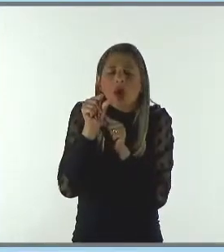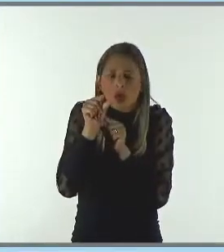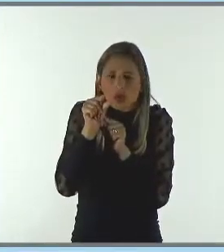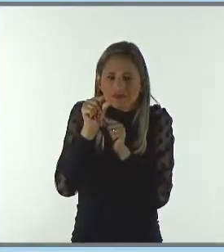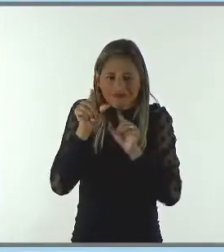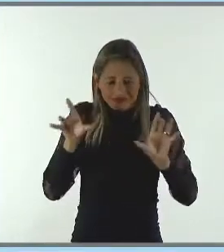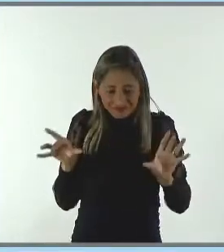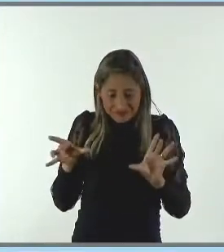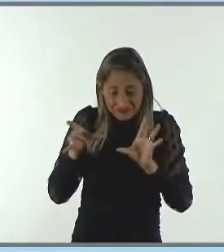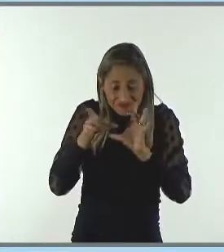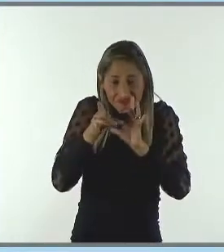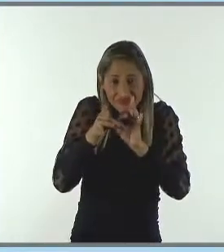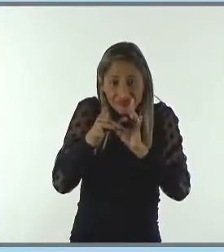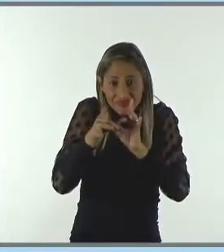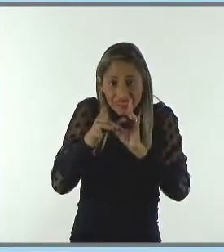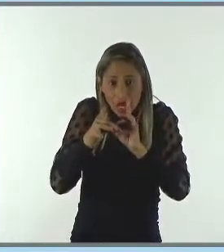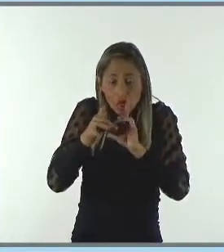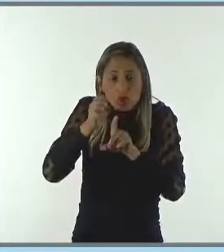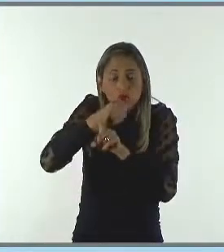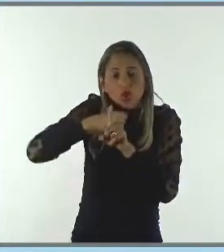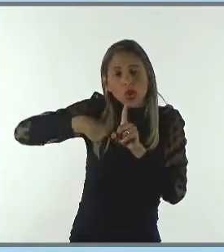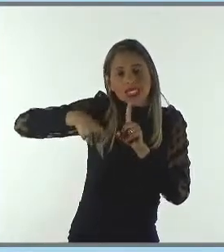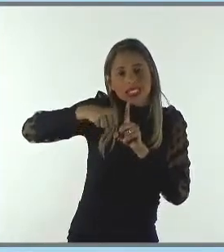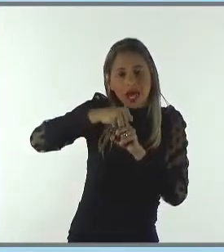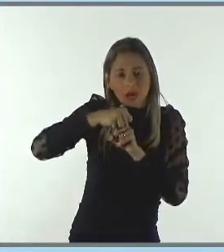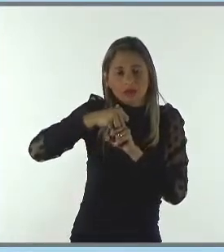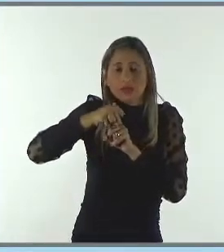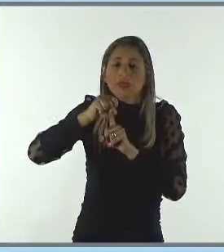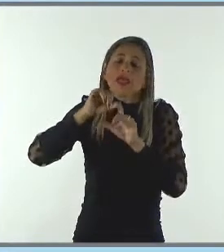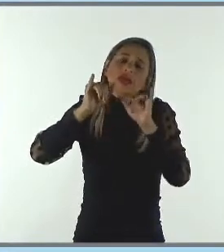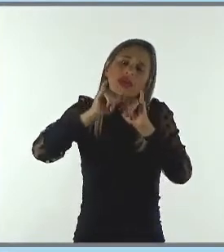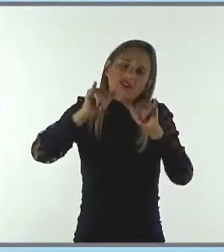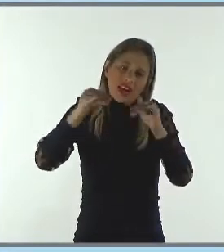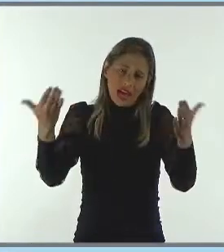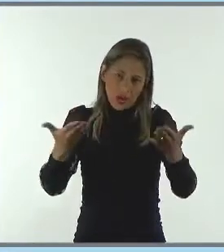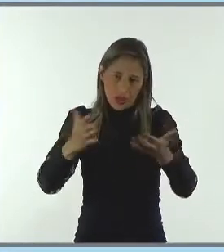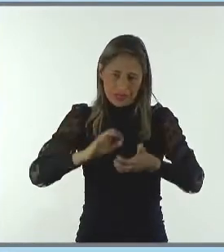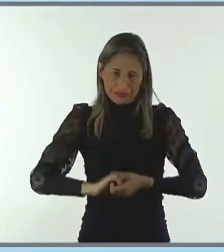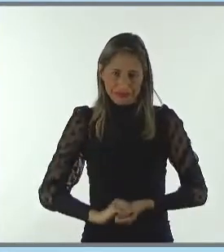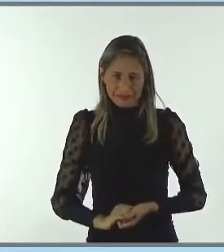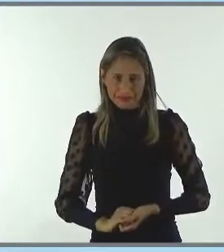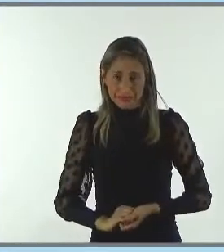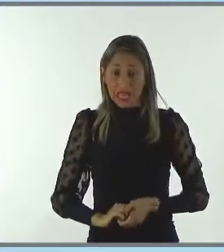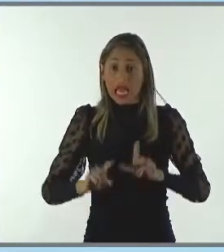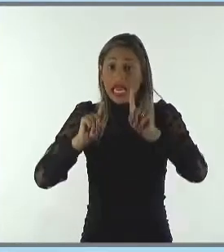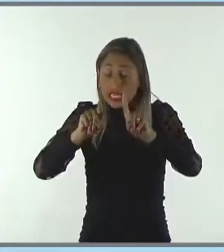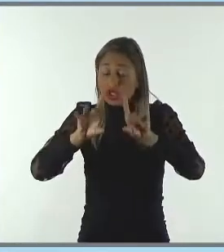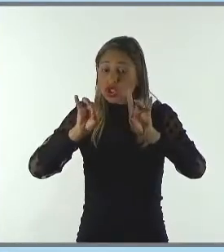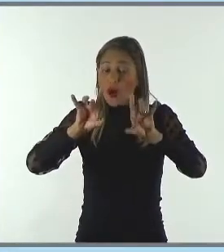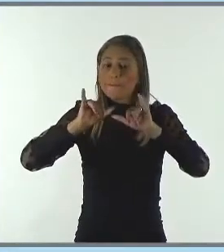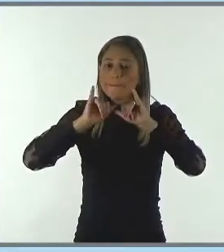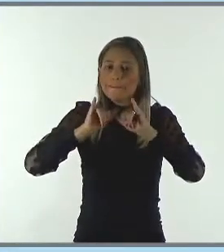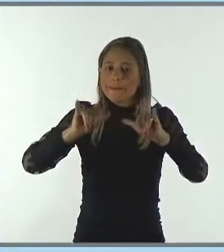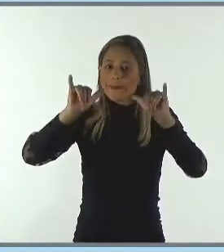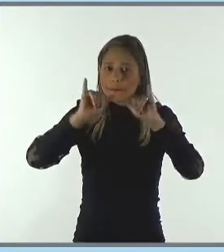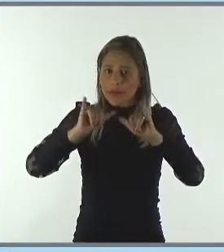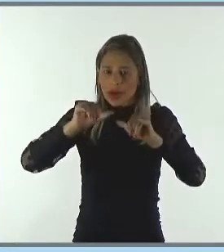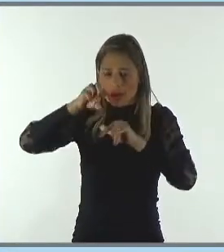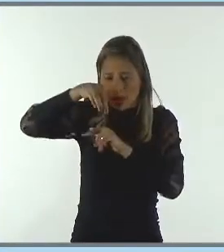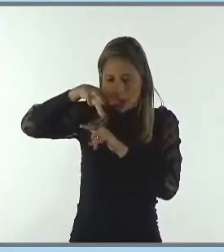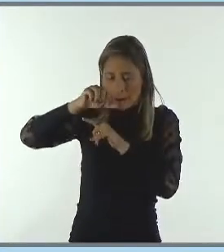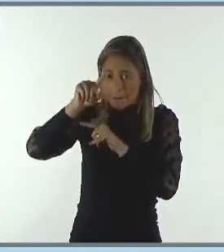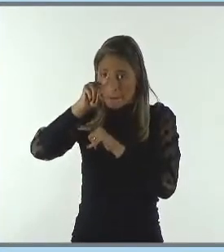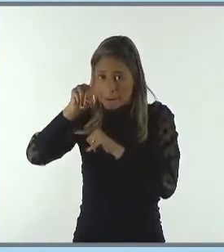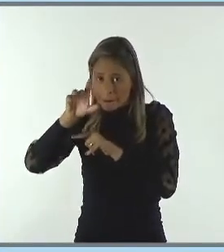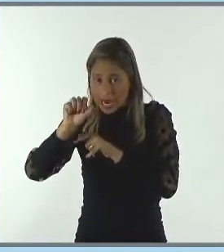histórico-social e a editora que eu gostaria de comentar a partir de agora. Isso para dizer que, enquanto a Masa constrói